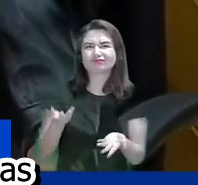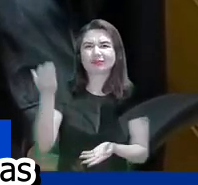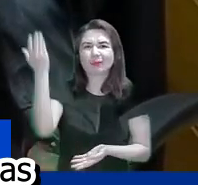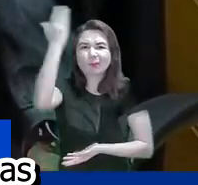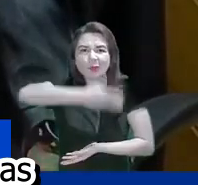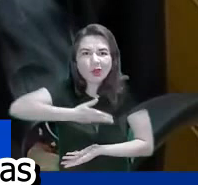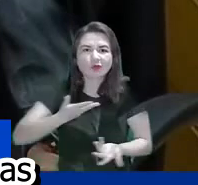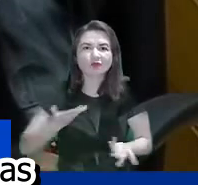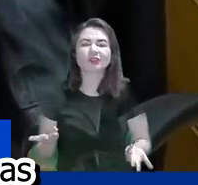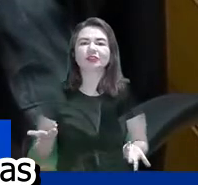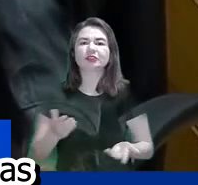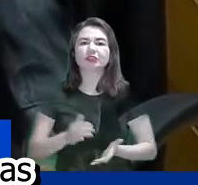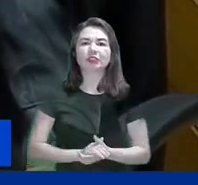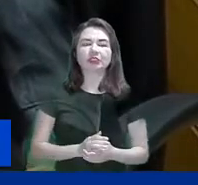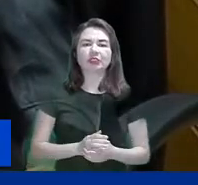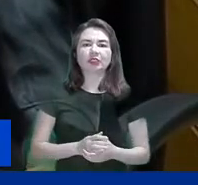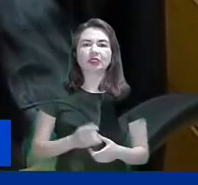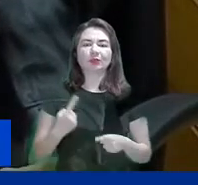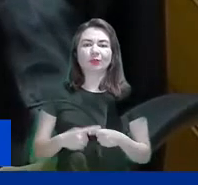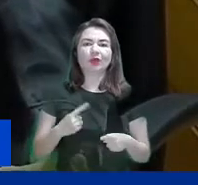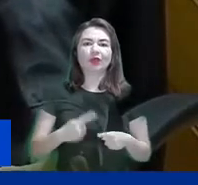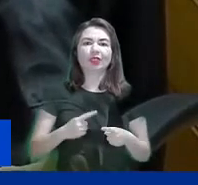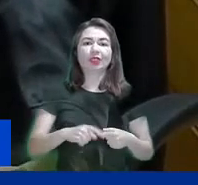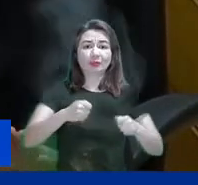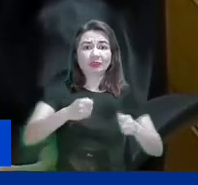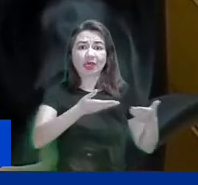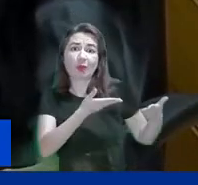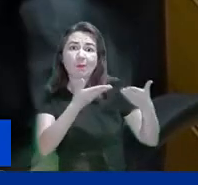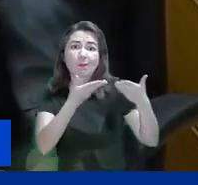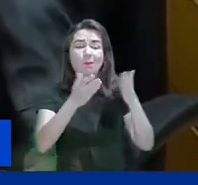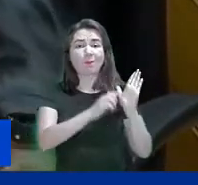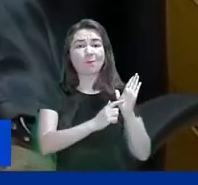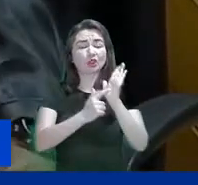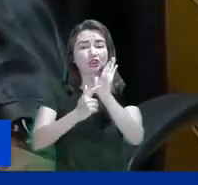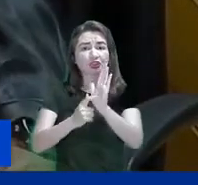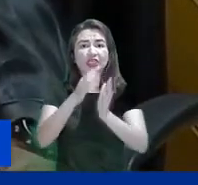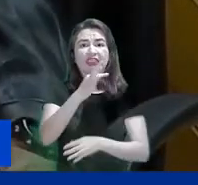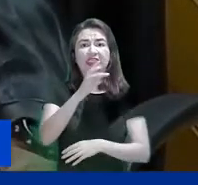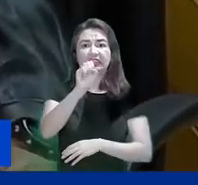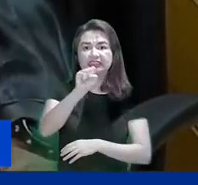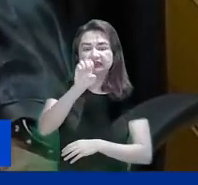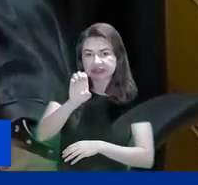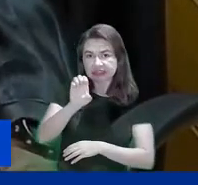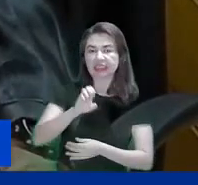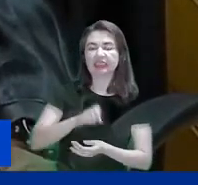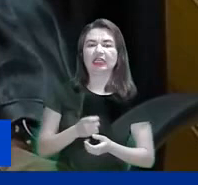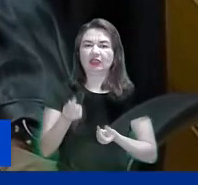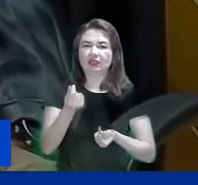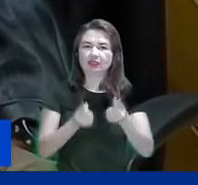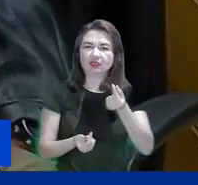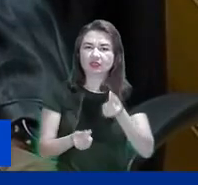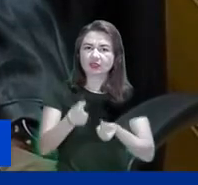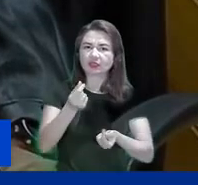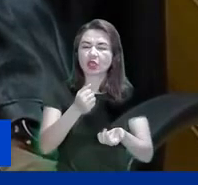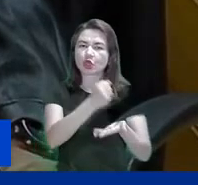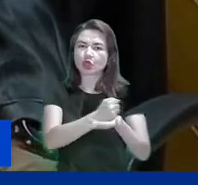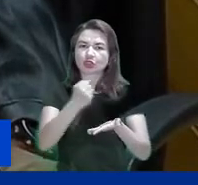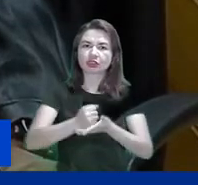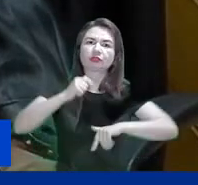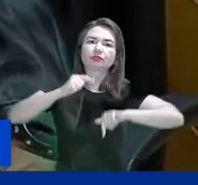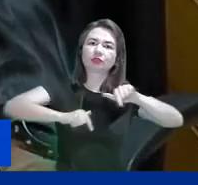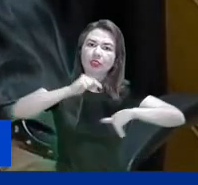os precedentes do TSE em relação ao caráter antieconômico na contratação dos